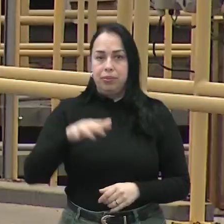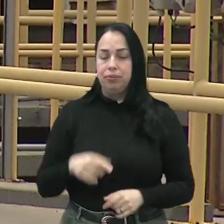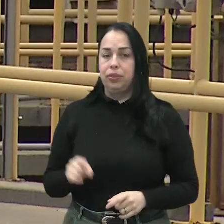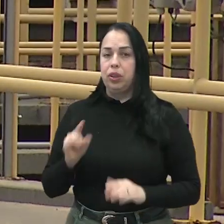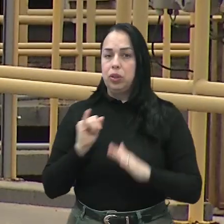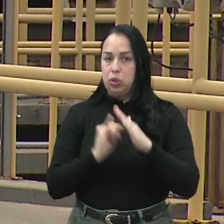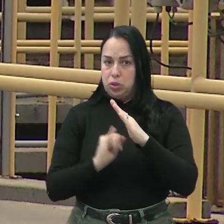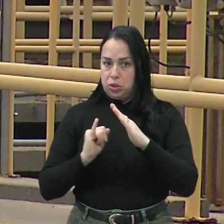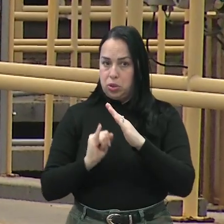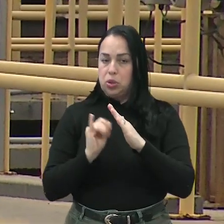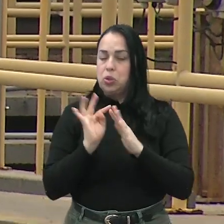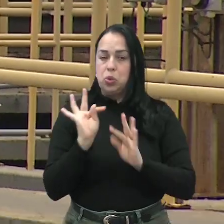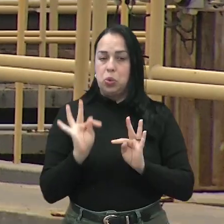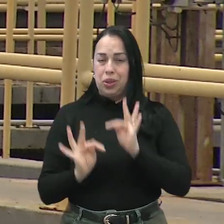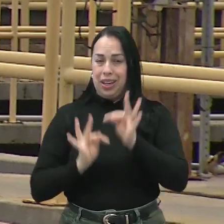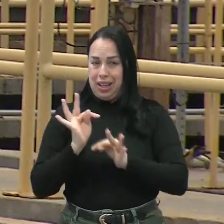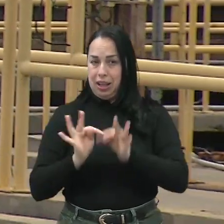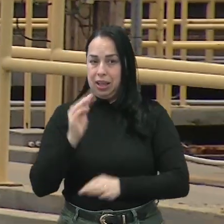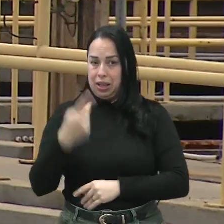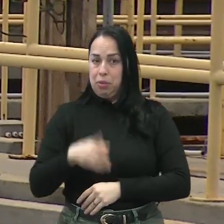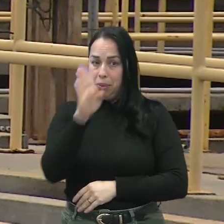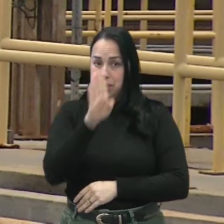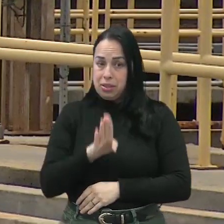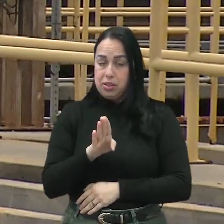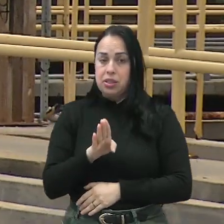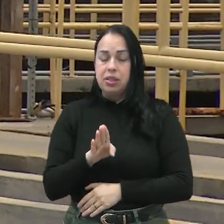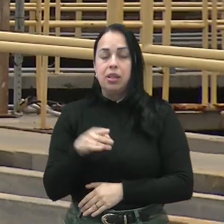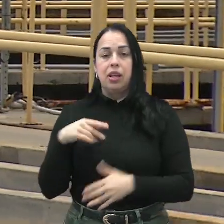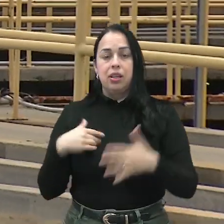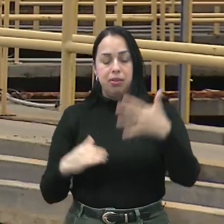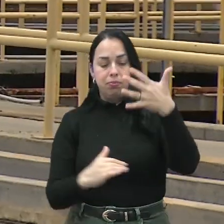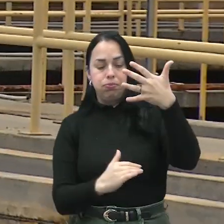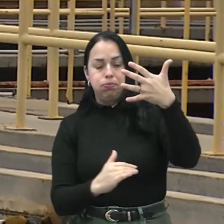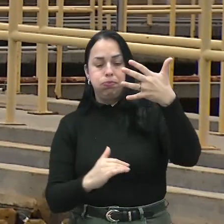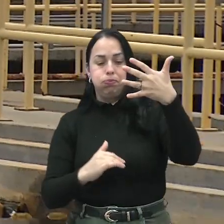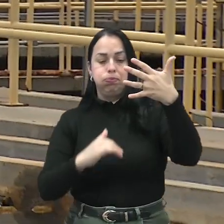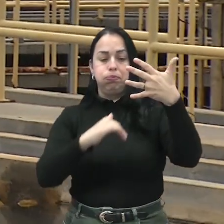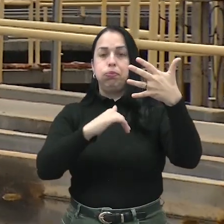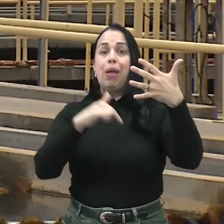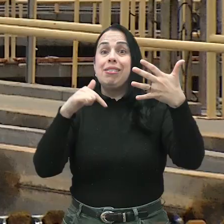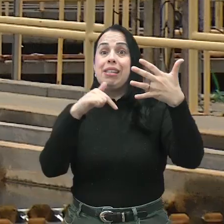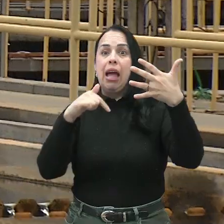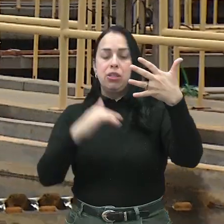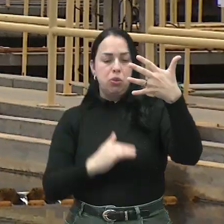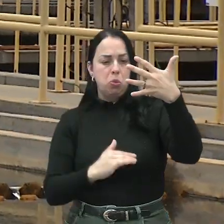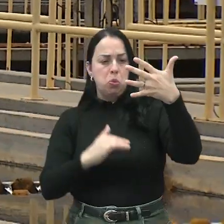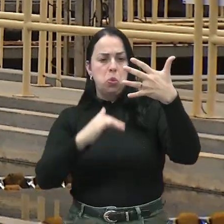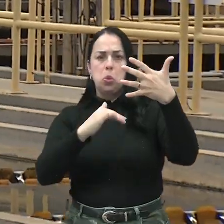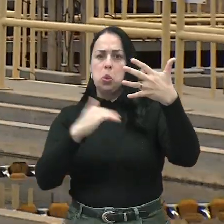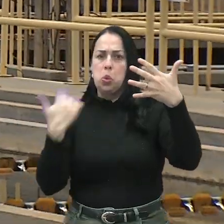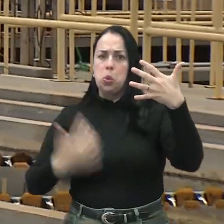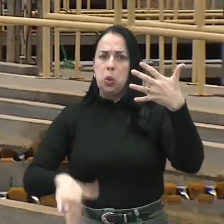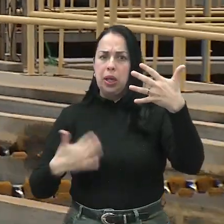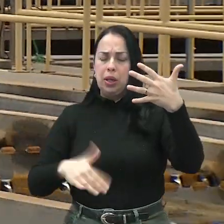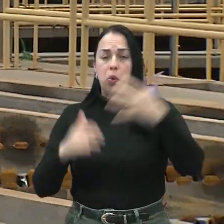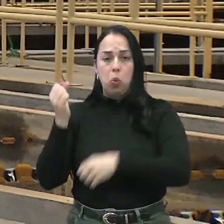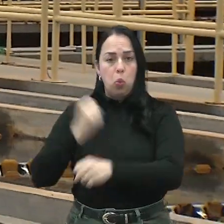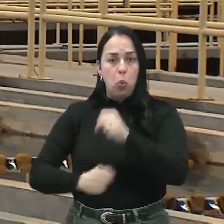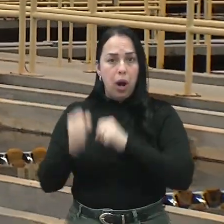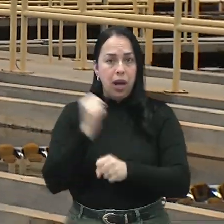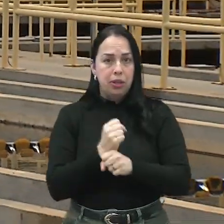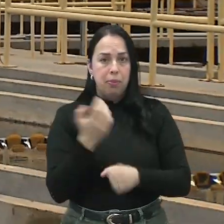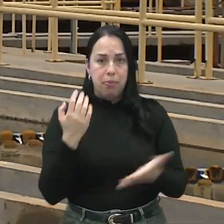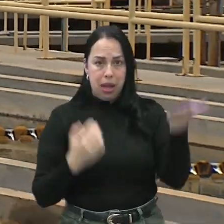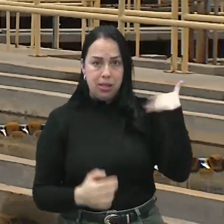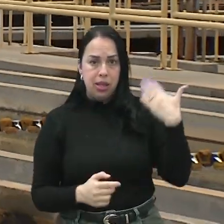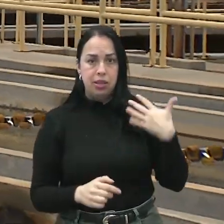população. Segundo o Instituto Trata Brasil, São José dos Campos melhorou 7 posições no ranking do saneamento 2025. No